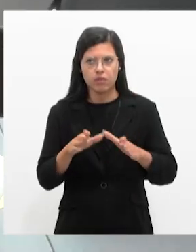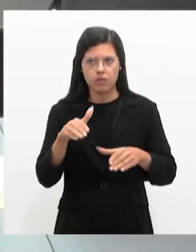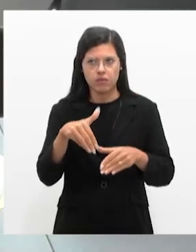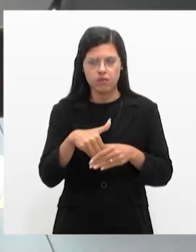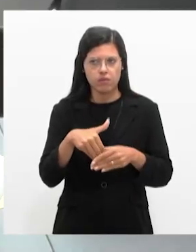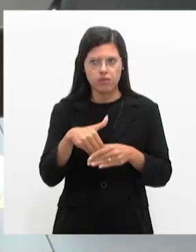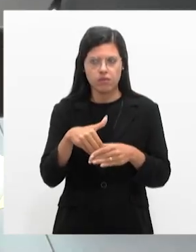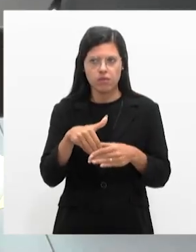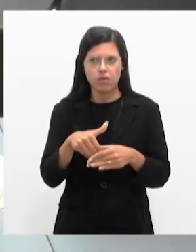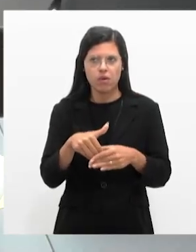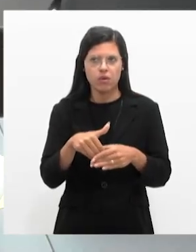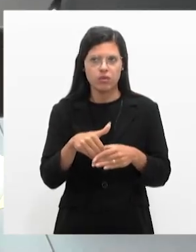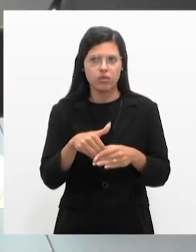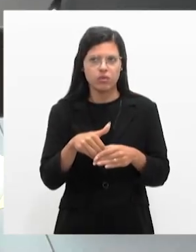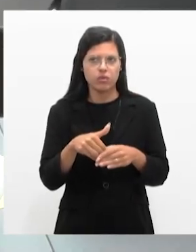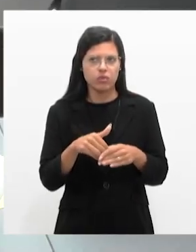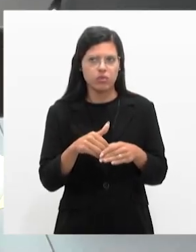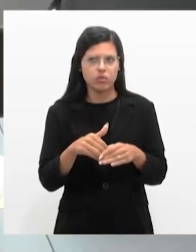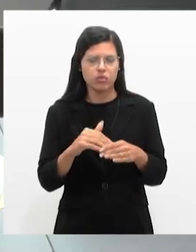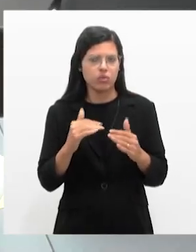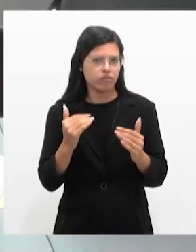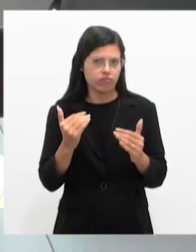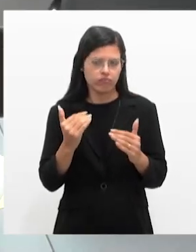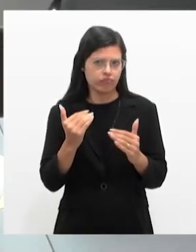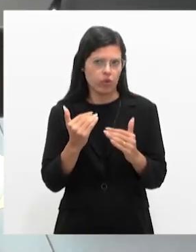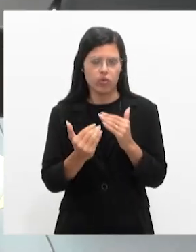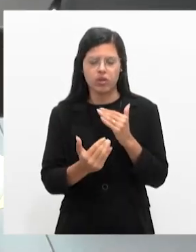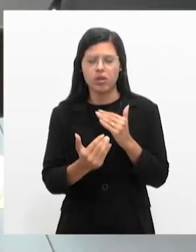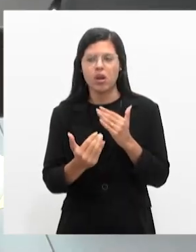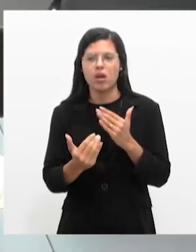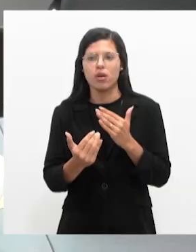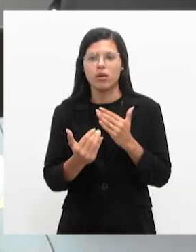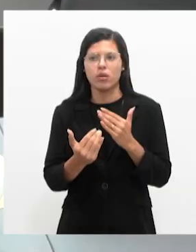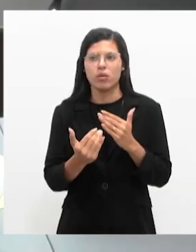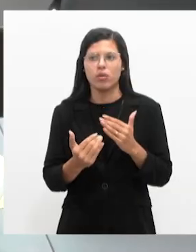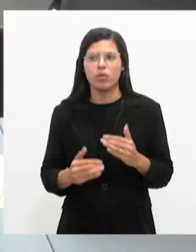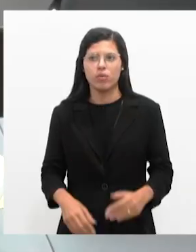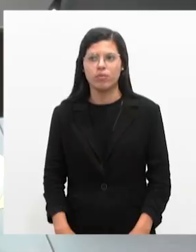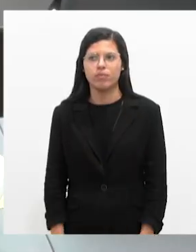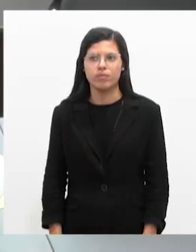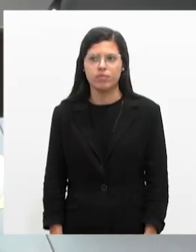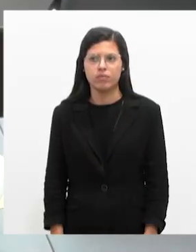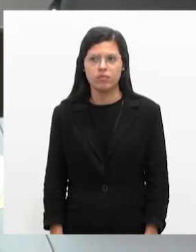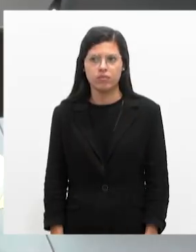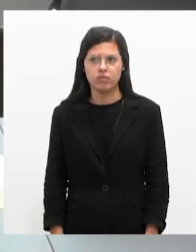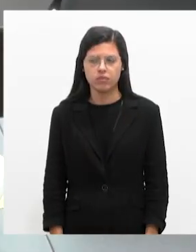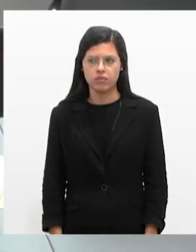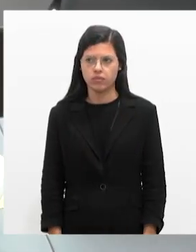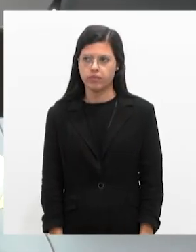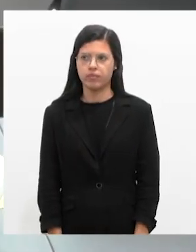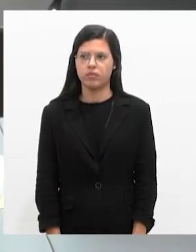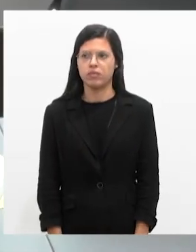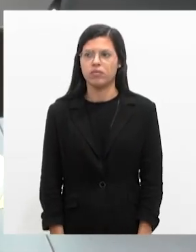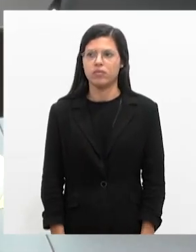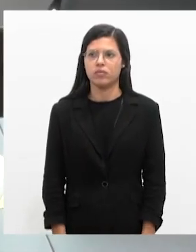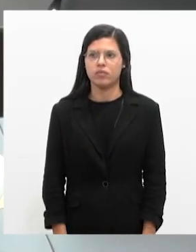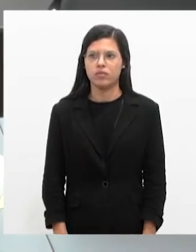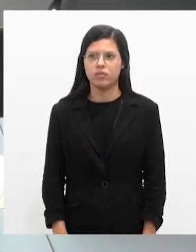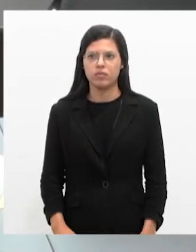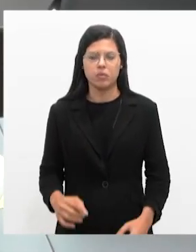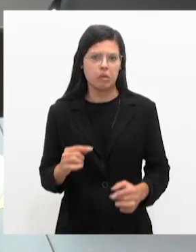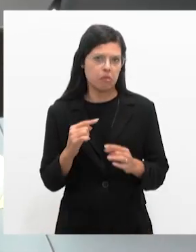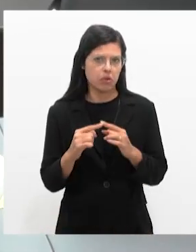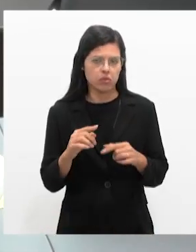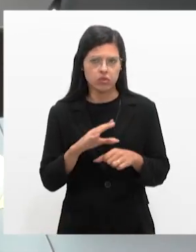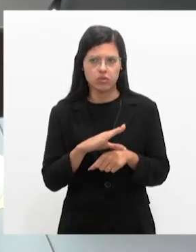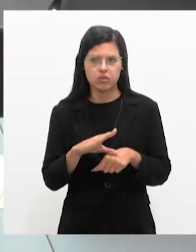voto divergente, porque na forma nós não apresentaríamos pela inconstitucionalidade,